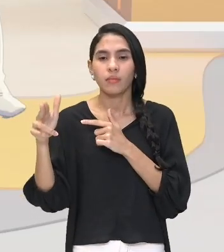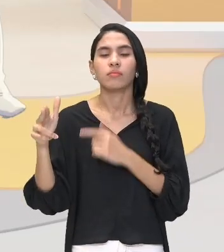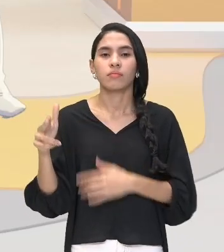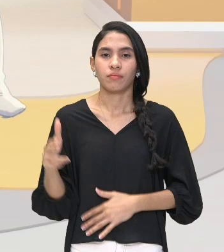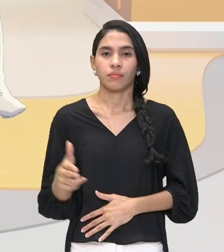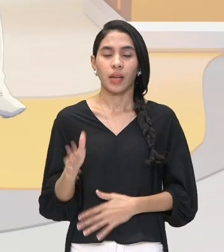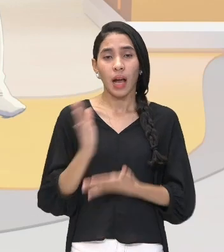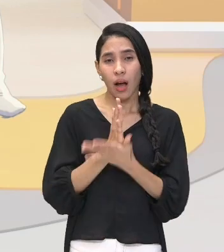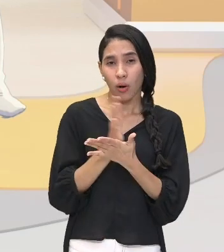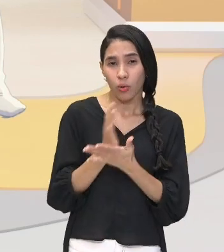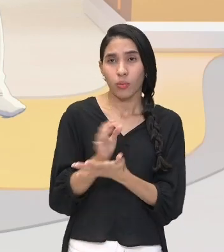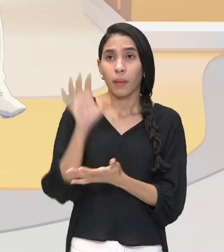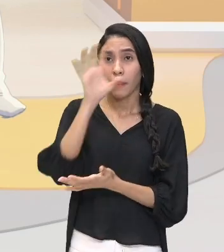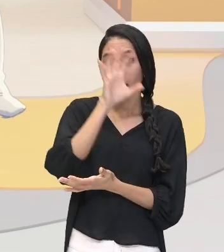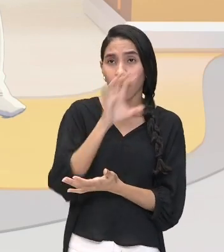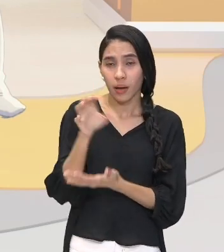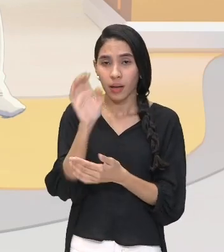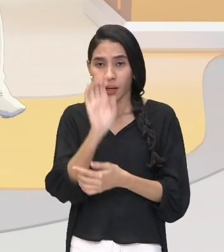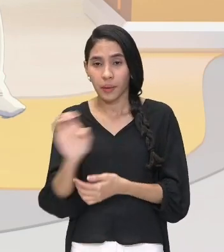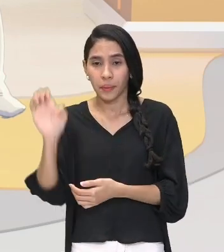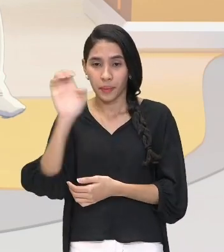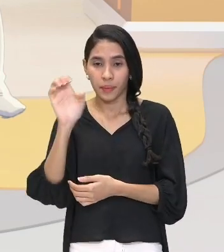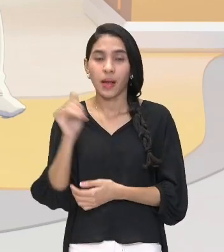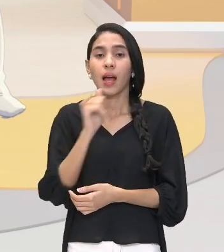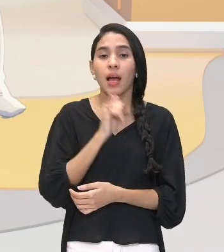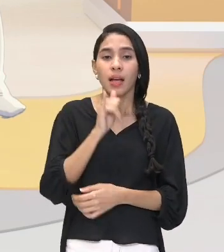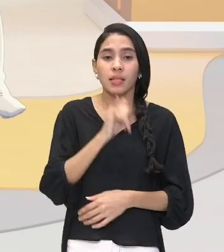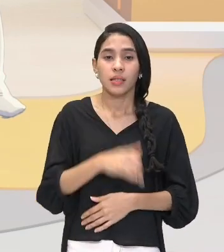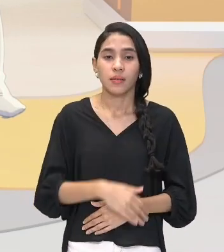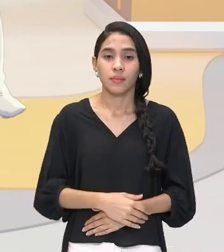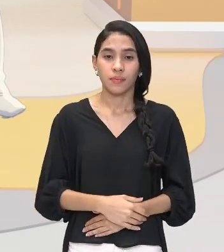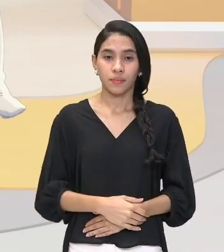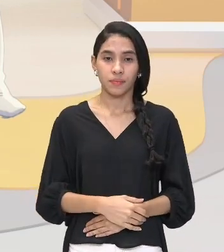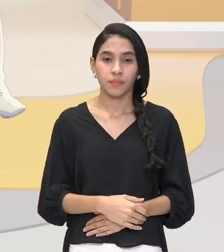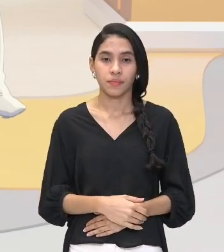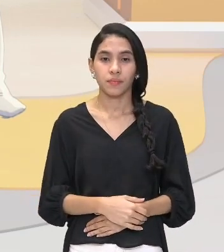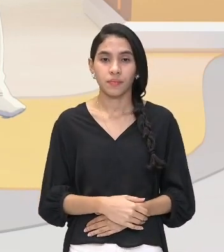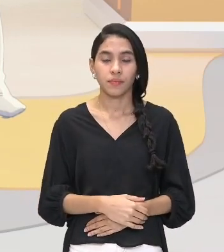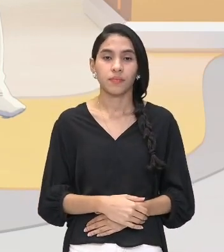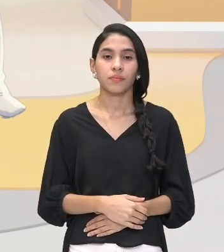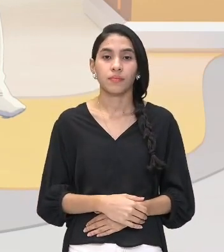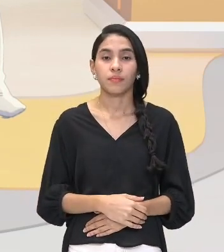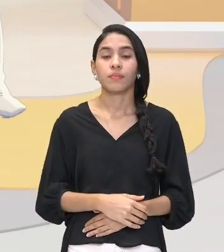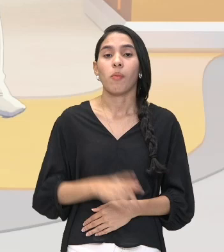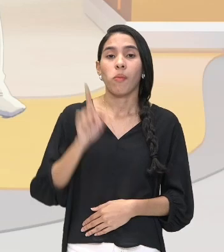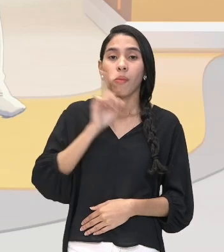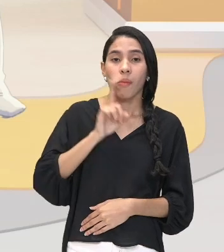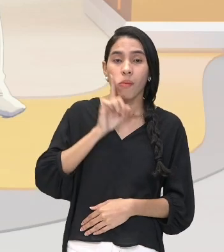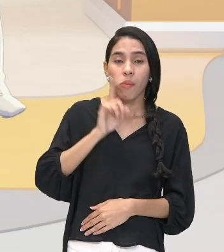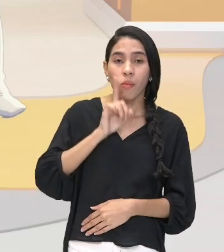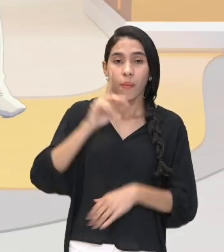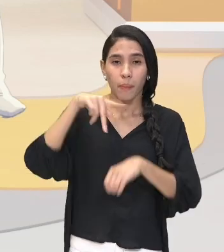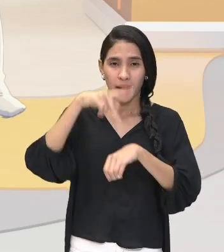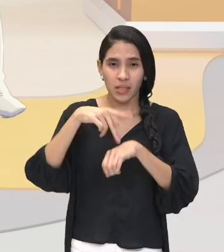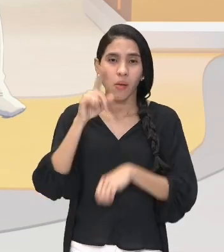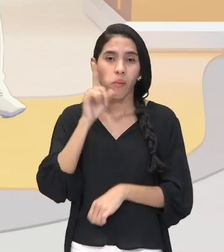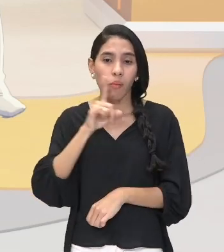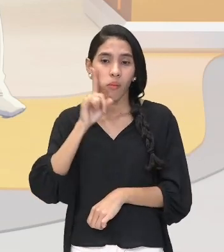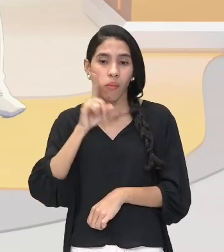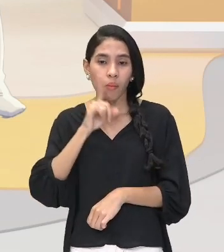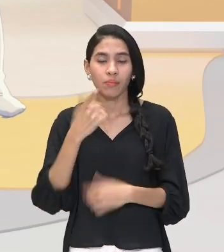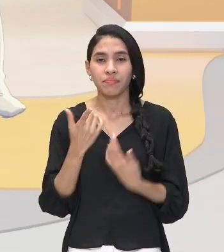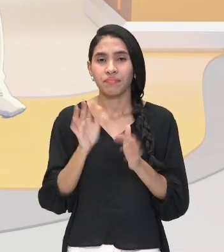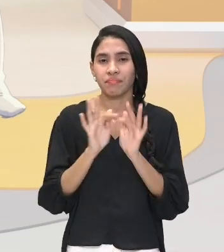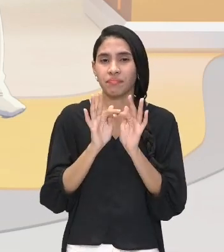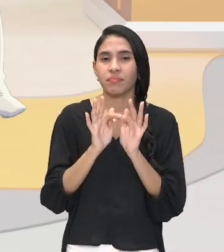da Europa Ocidental. Um exemplo disso é a Inglaterra, que é um exemplo muito